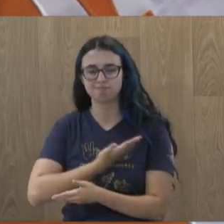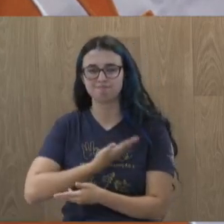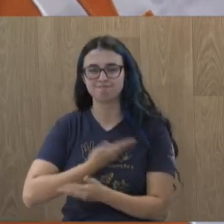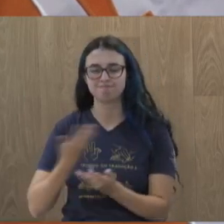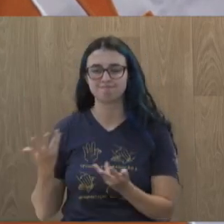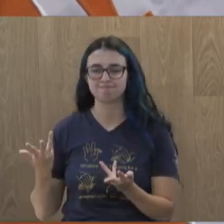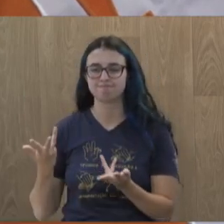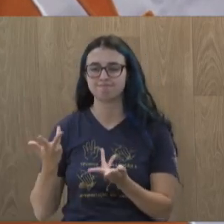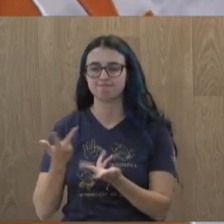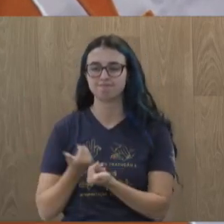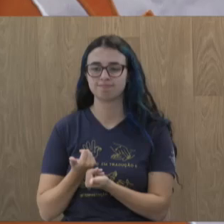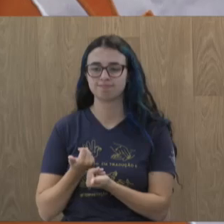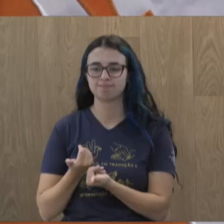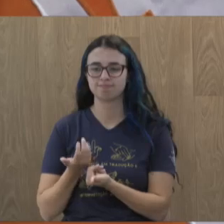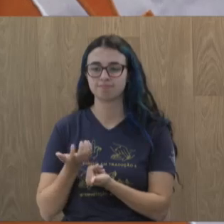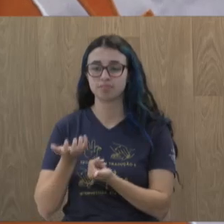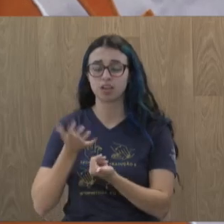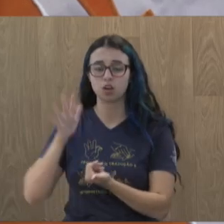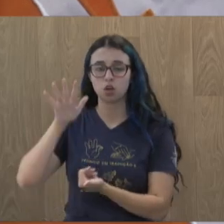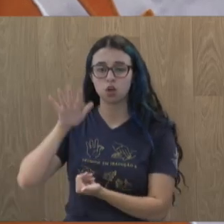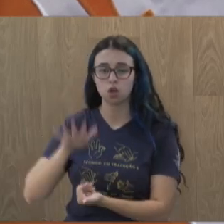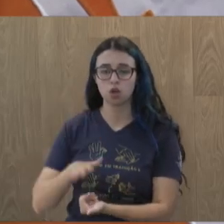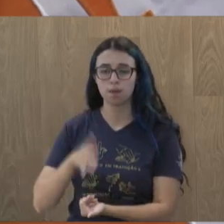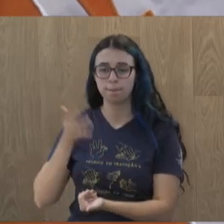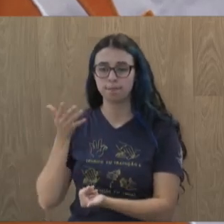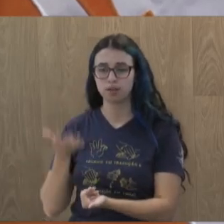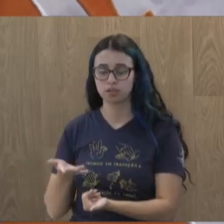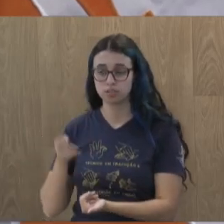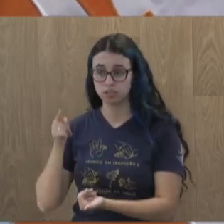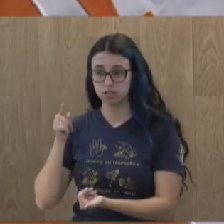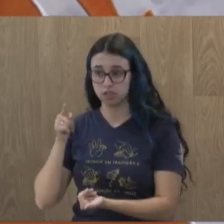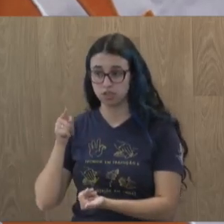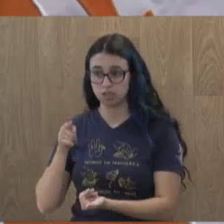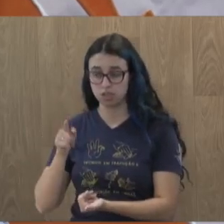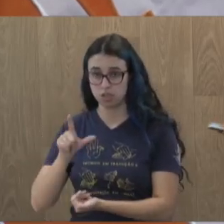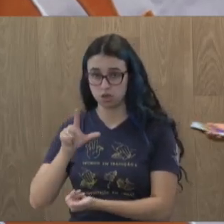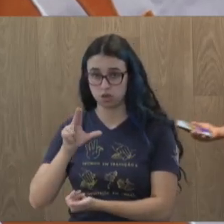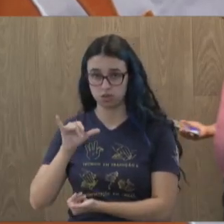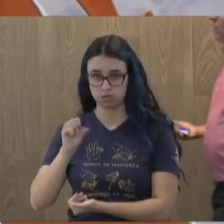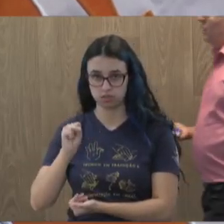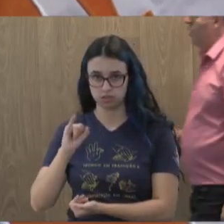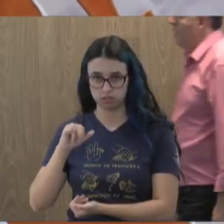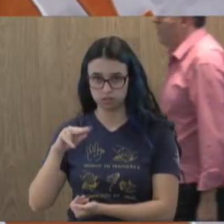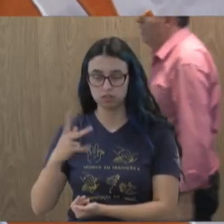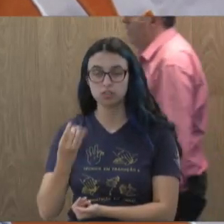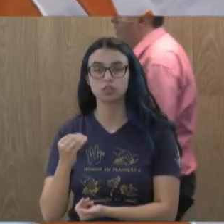E eu queria homenagear o Luizinho através do Chacalzinho.